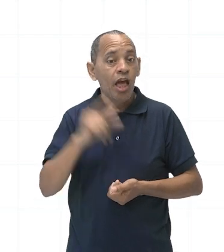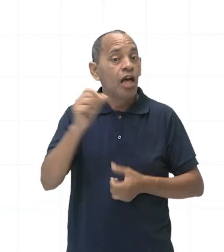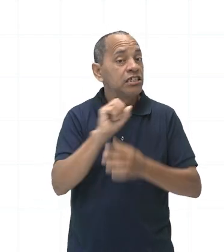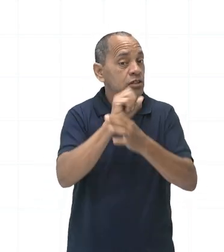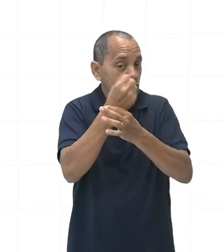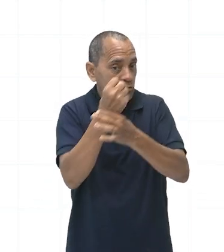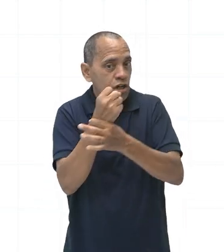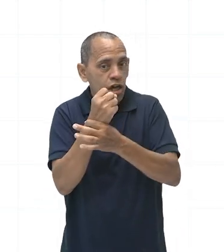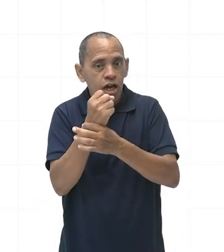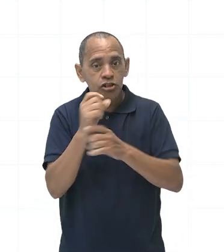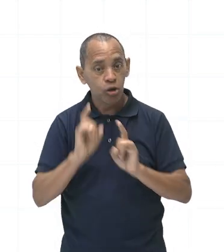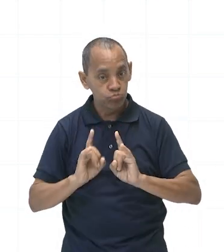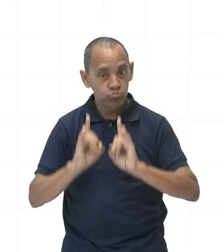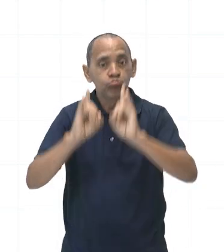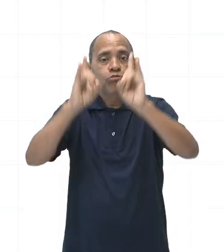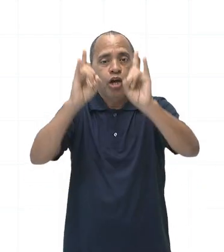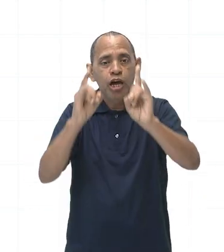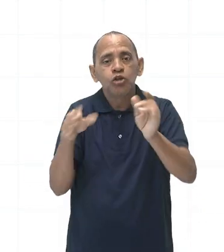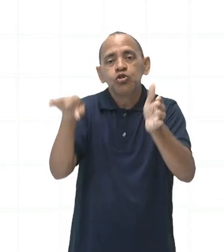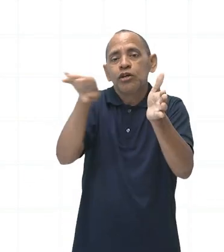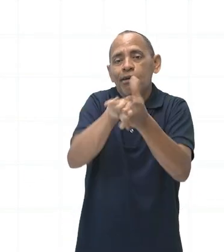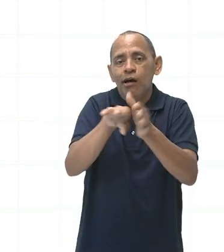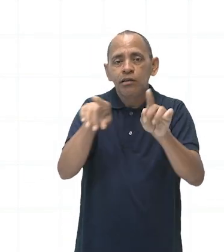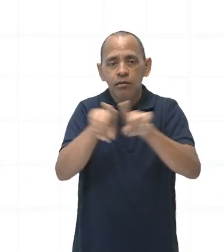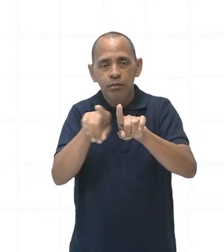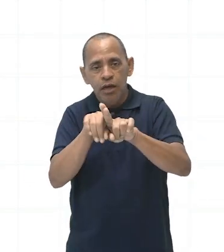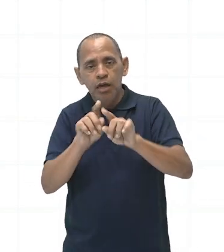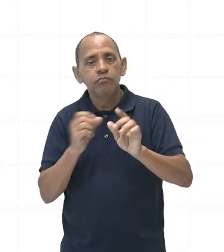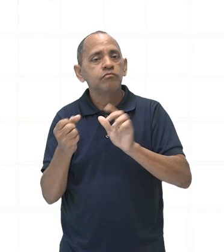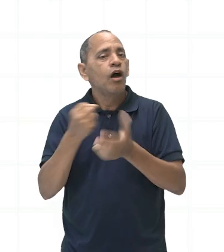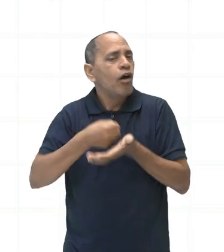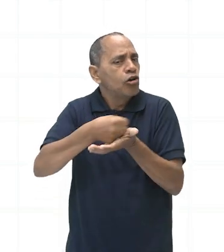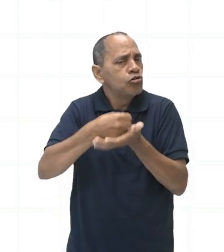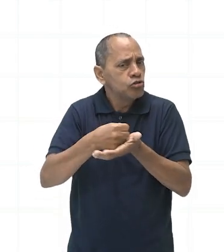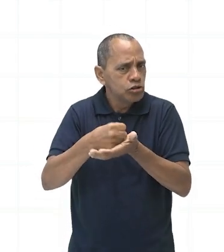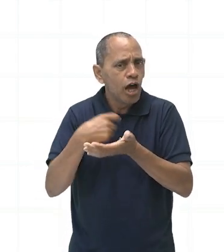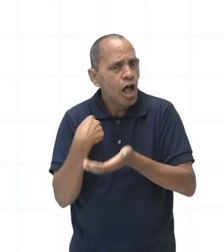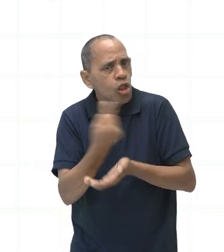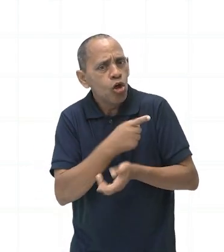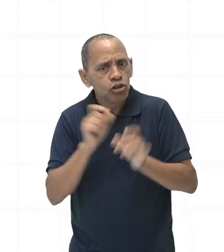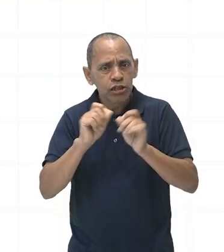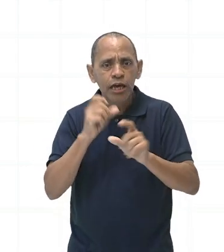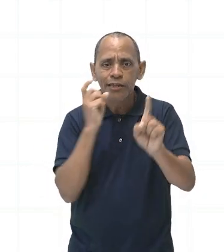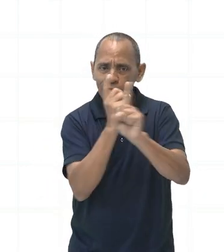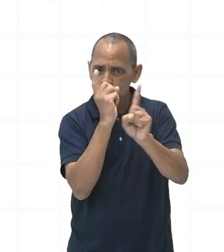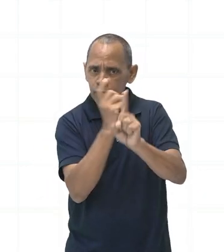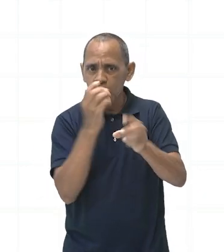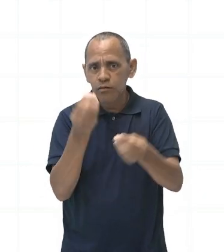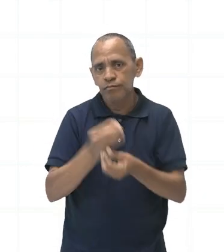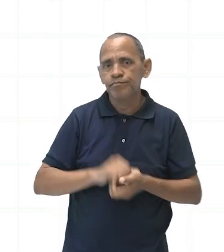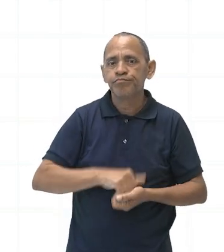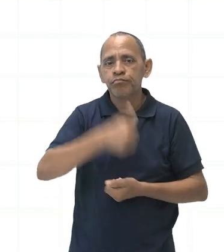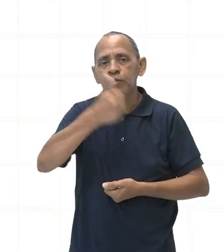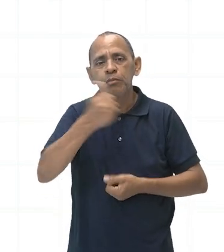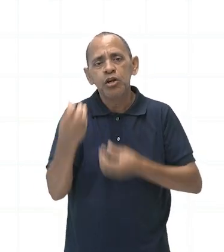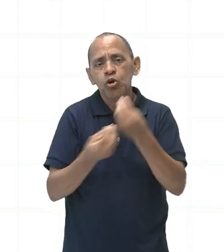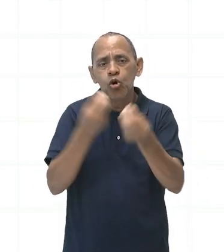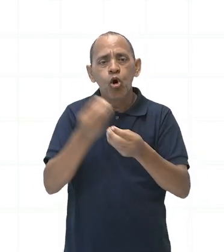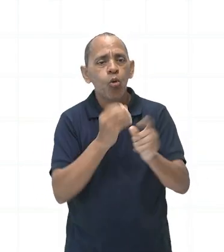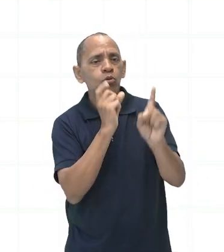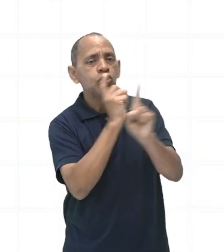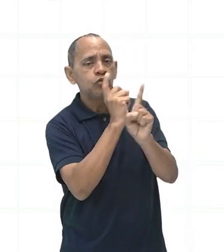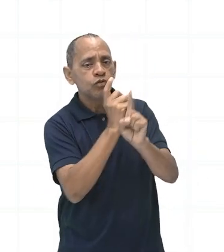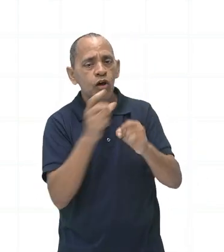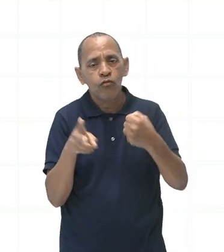vai ajudar a gente a analisar, ok? Os porteiros do edifício chegaram. Primeiro, vamos identificar